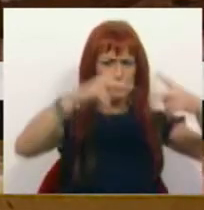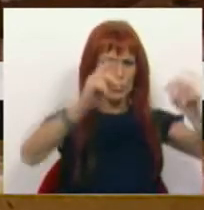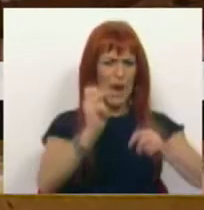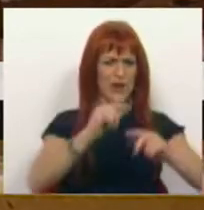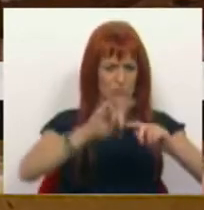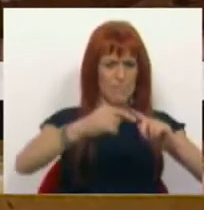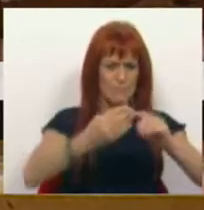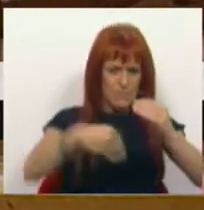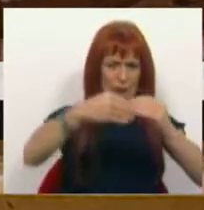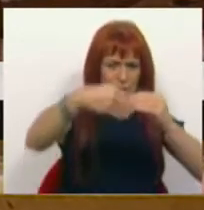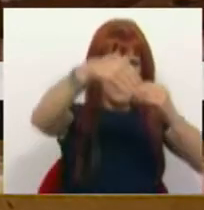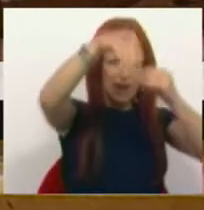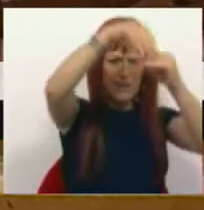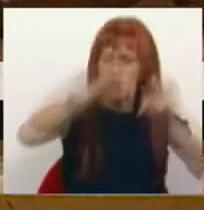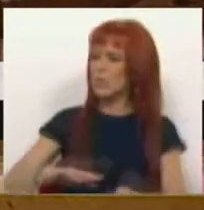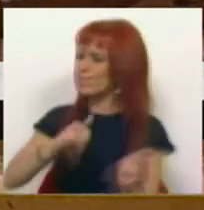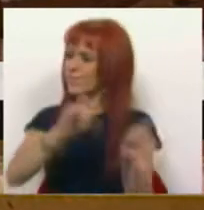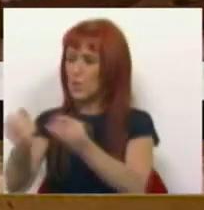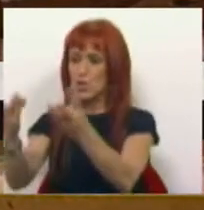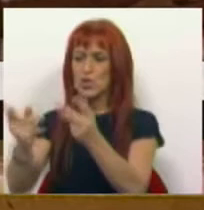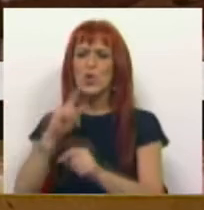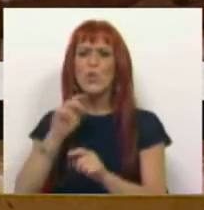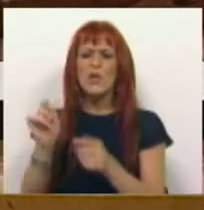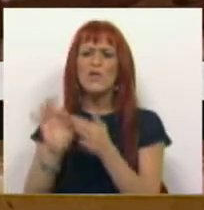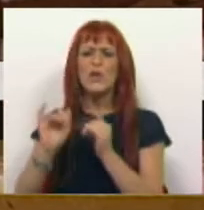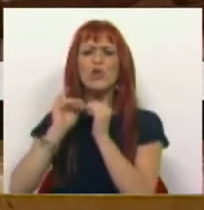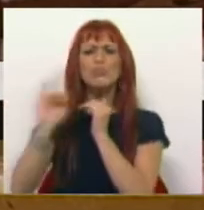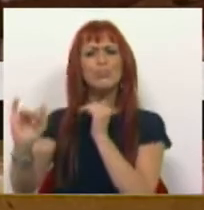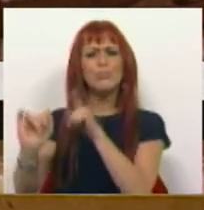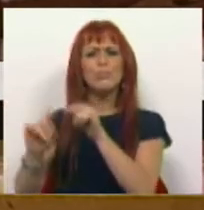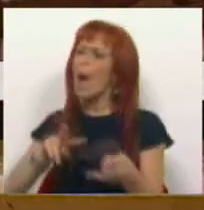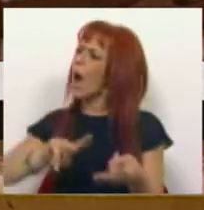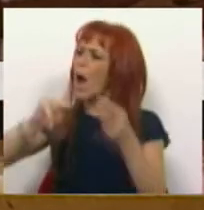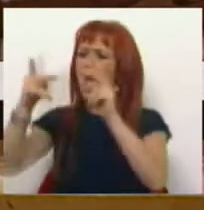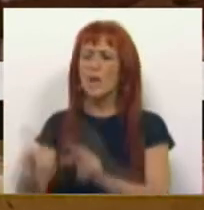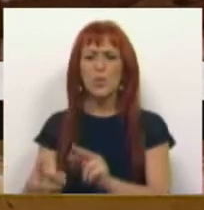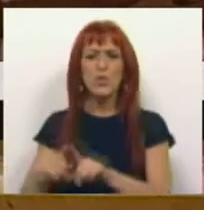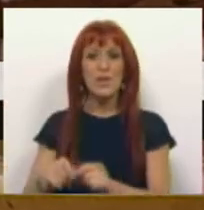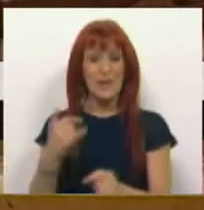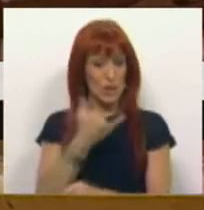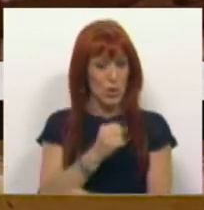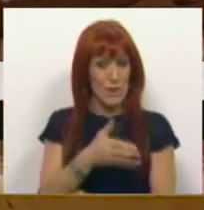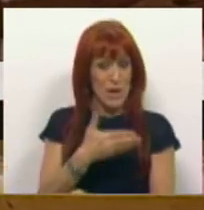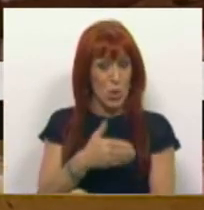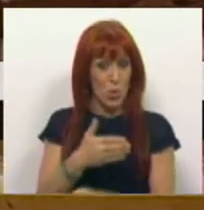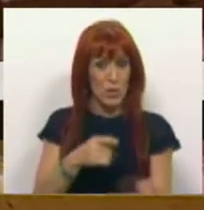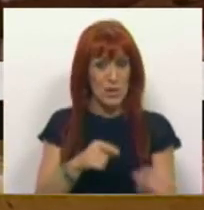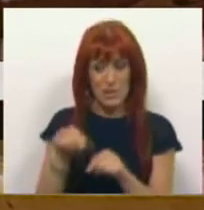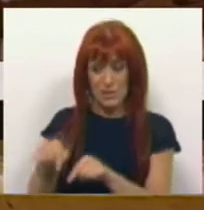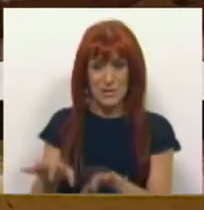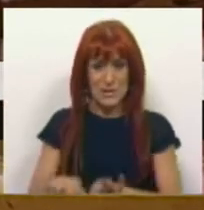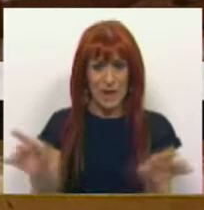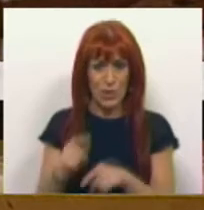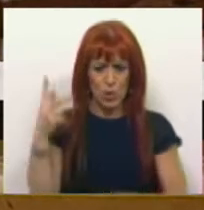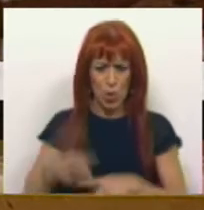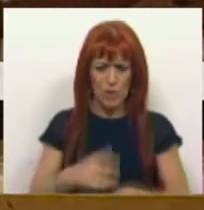os anos. E, por outro, o cálculo do chamado fator de sustentabilidade foi alterado. Quando em 2011 ele significava